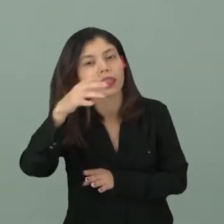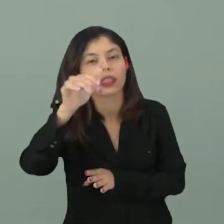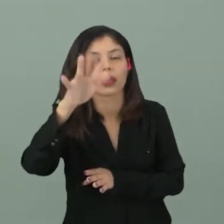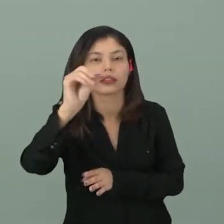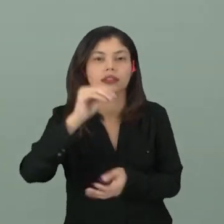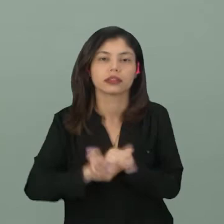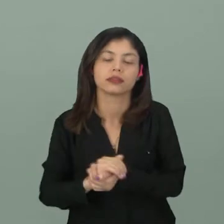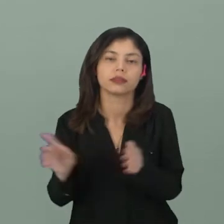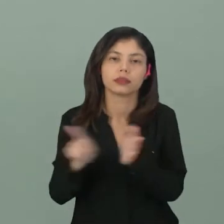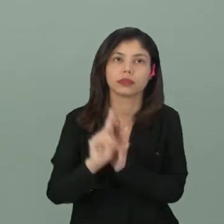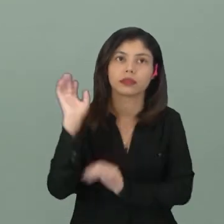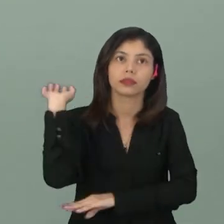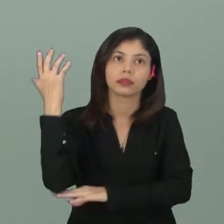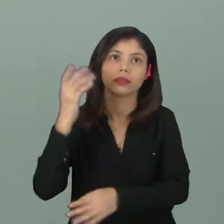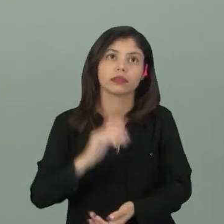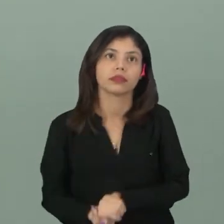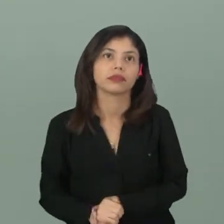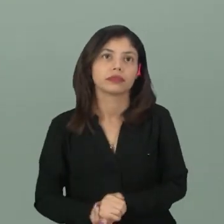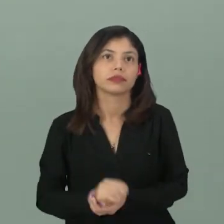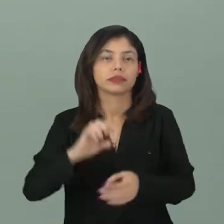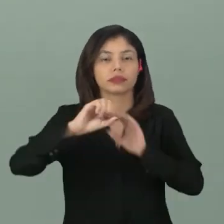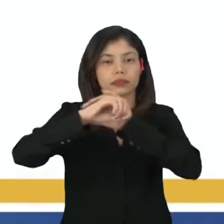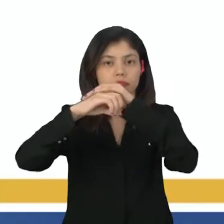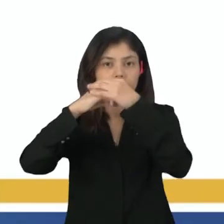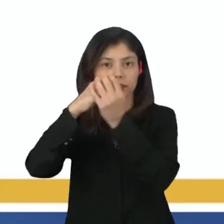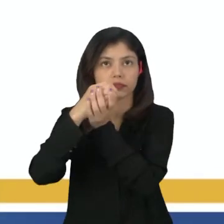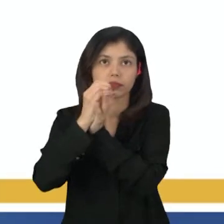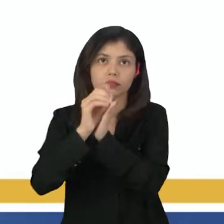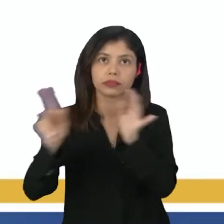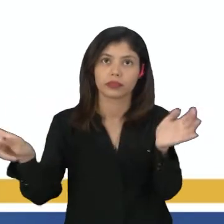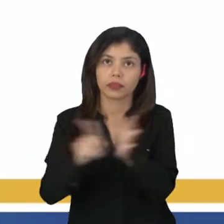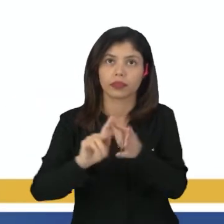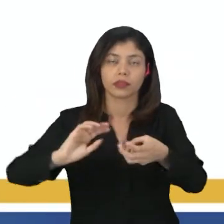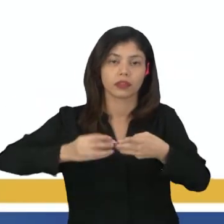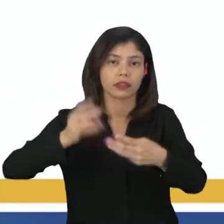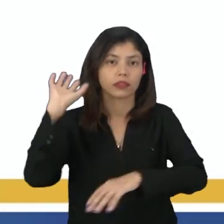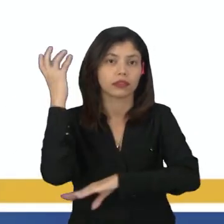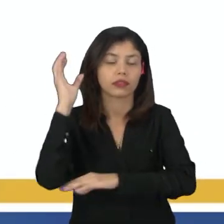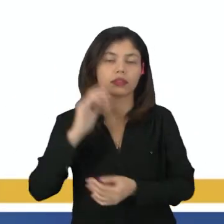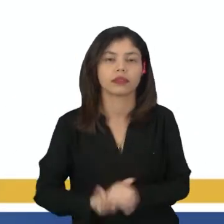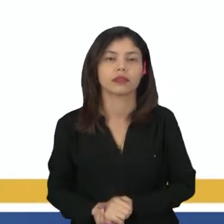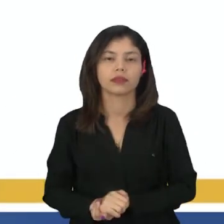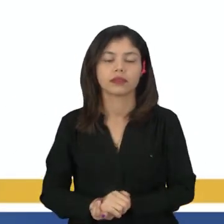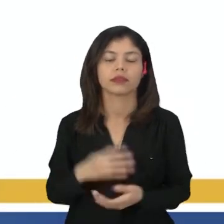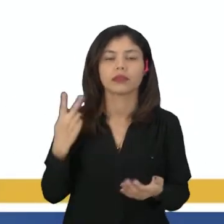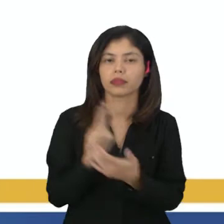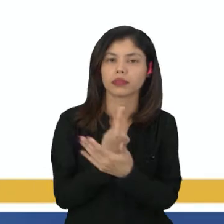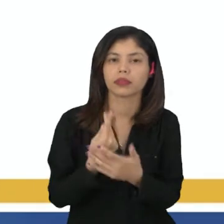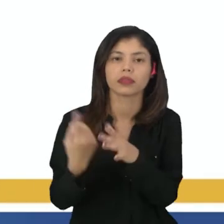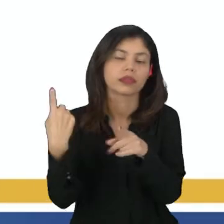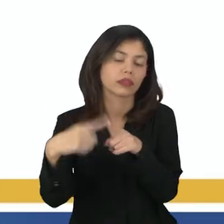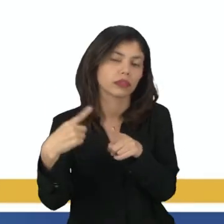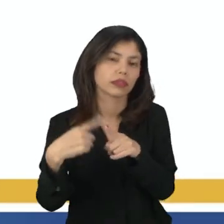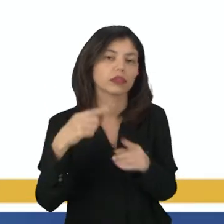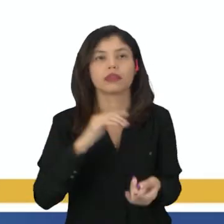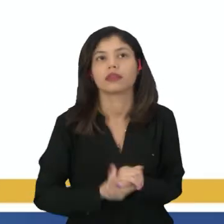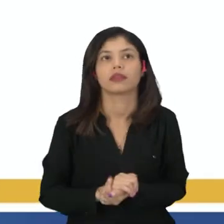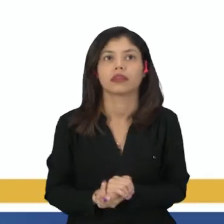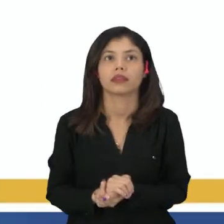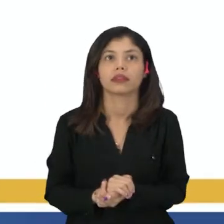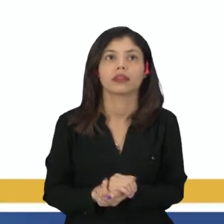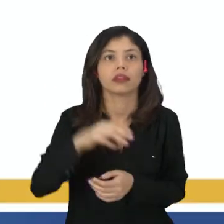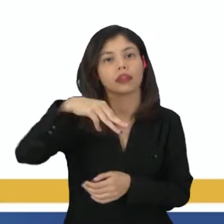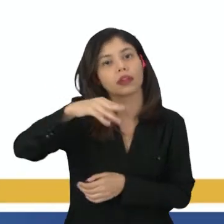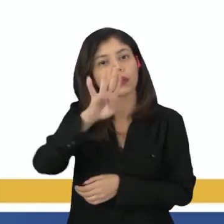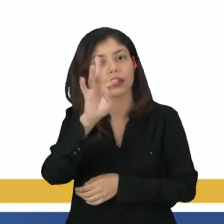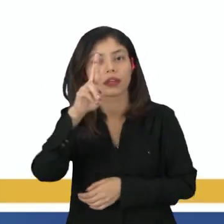quando fala na letra A que a membrana citoplasmática ela é exclusiva das células de vegetais, também vai estar equivocado porque a membrana